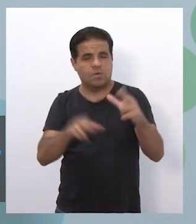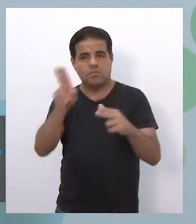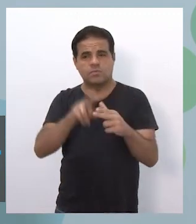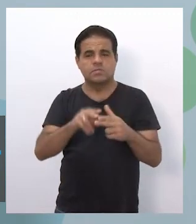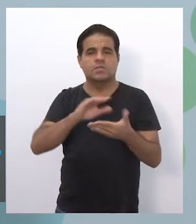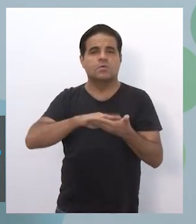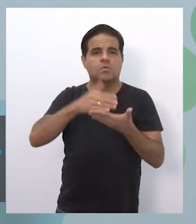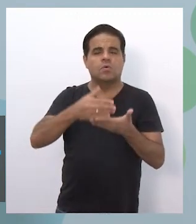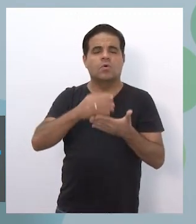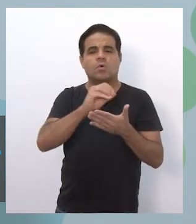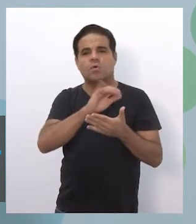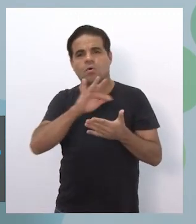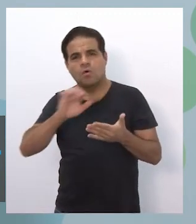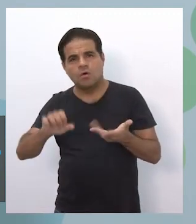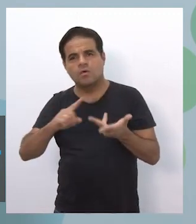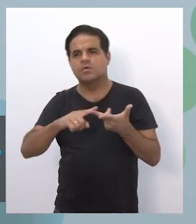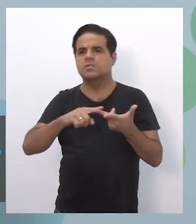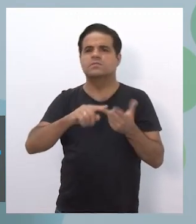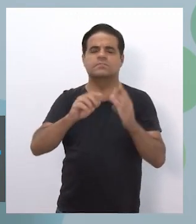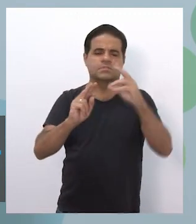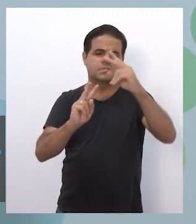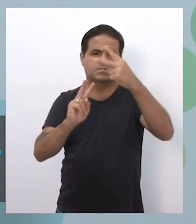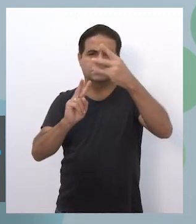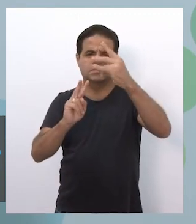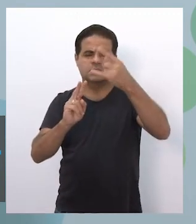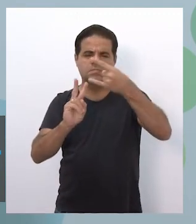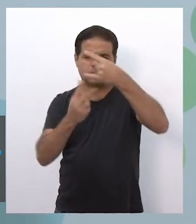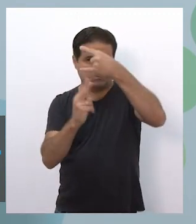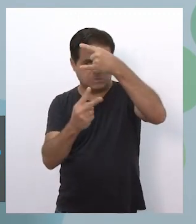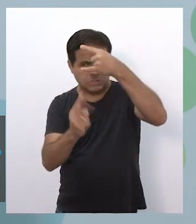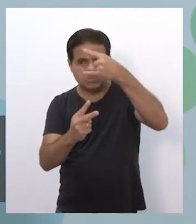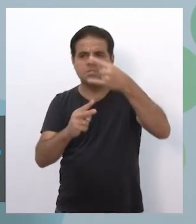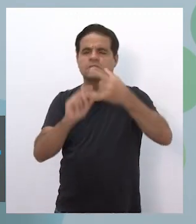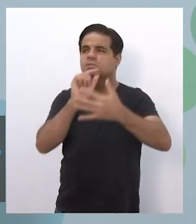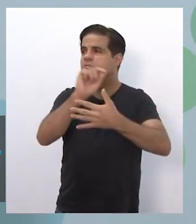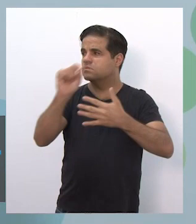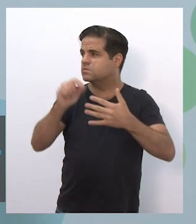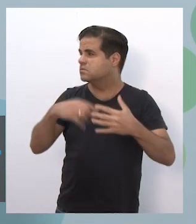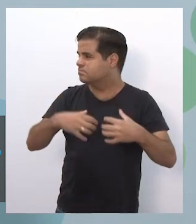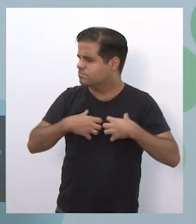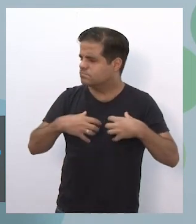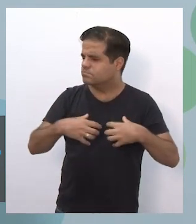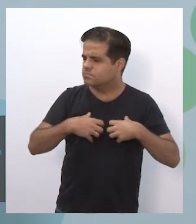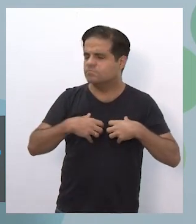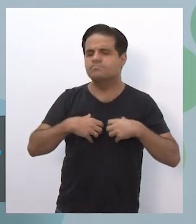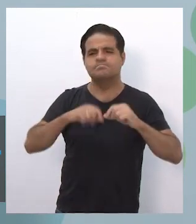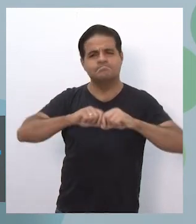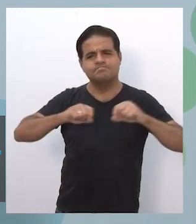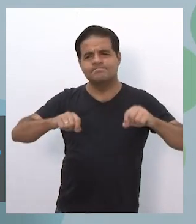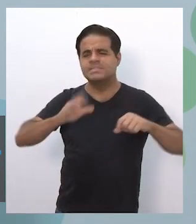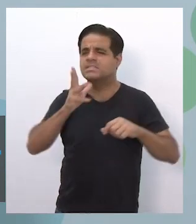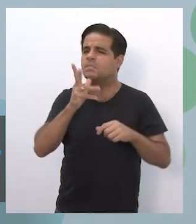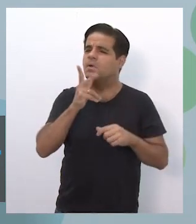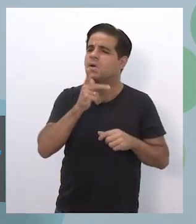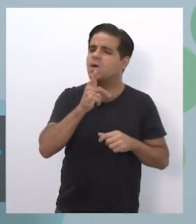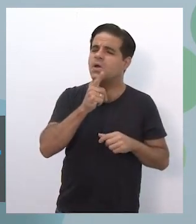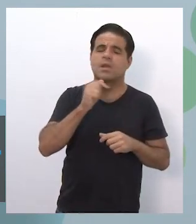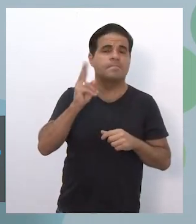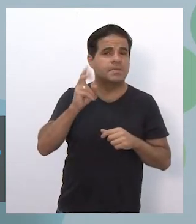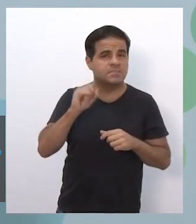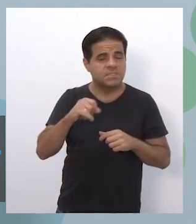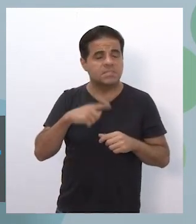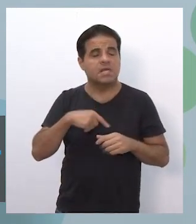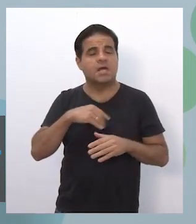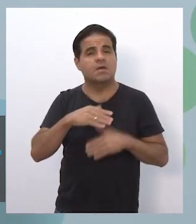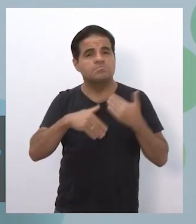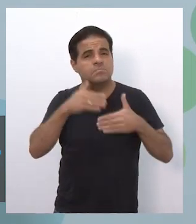Office, um Word, um Excel, um Teams, né? Um navegador, vocês vão sentir muita lentidão. Mesmo se você tiver um processador